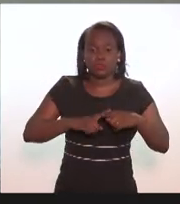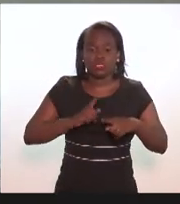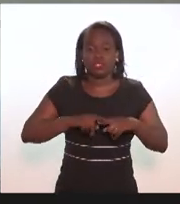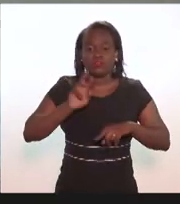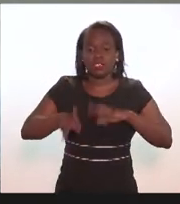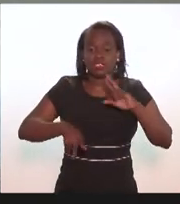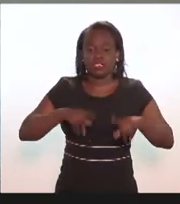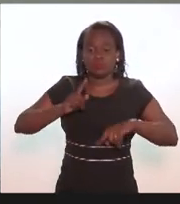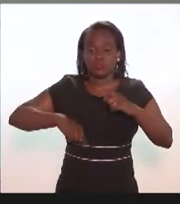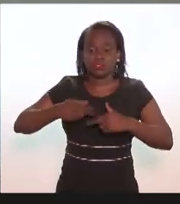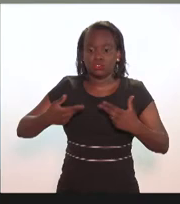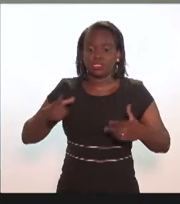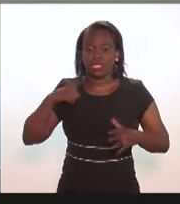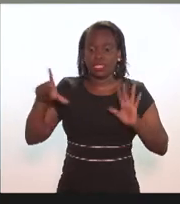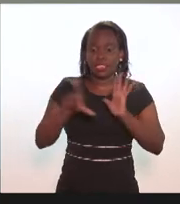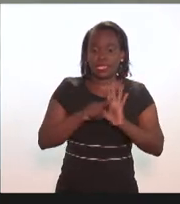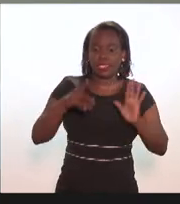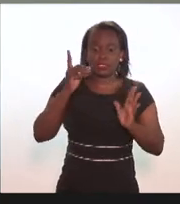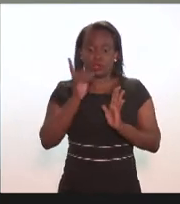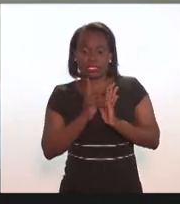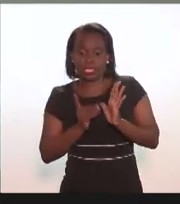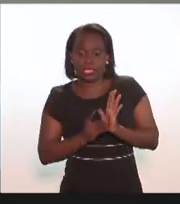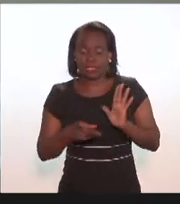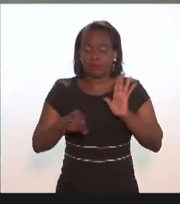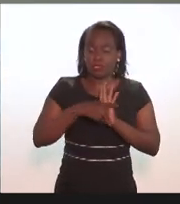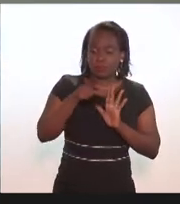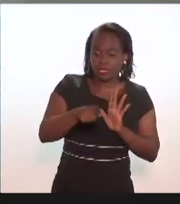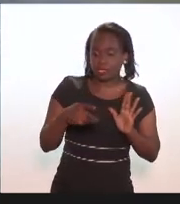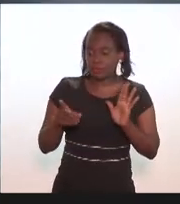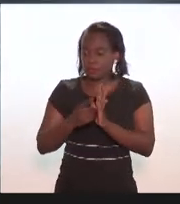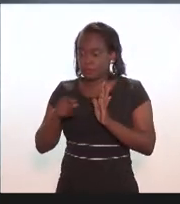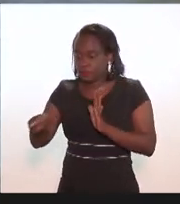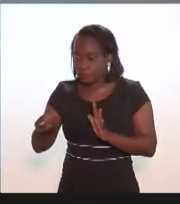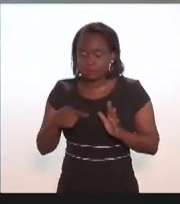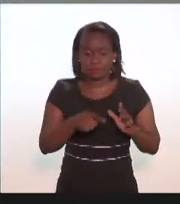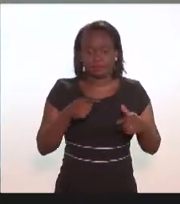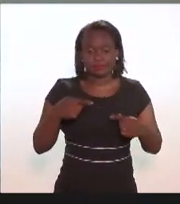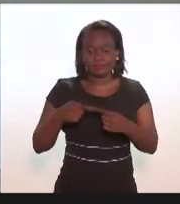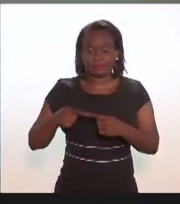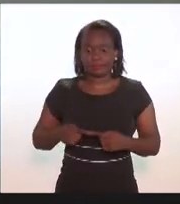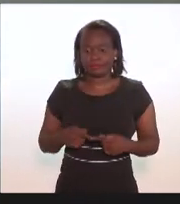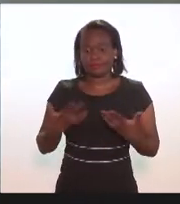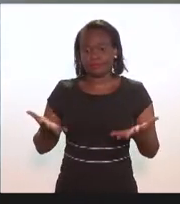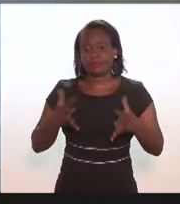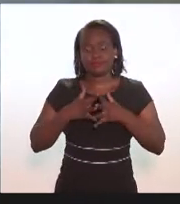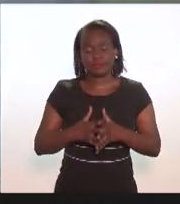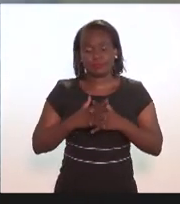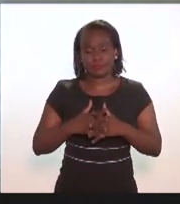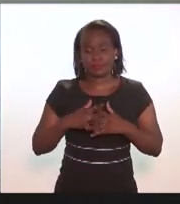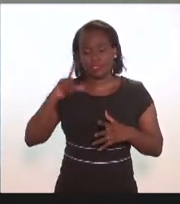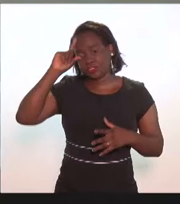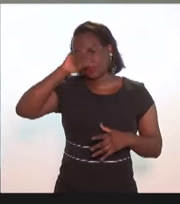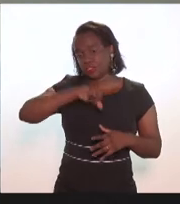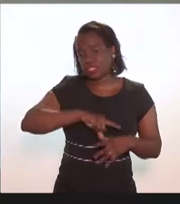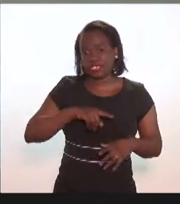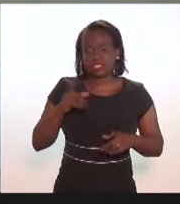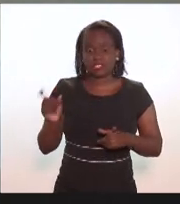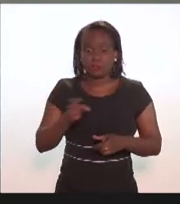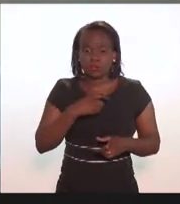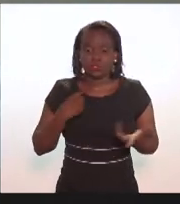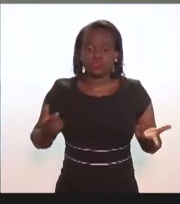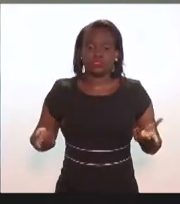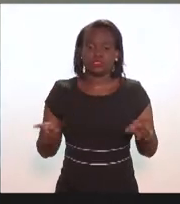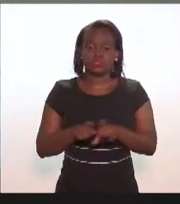seus produtos têm lei específica ou decreto específico para aquele produto. E isso cria uma dificuldade tributária